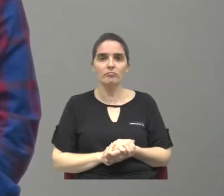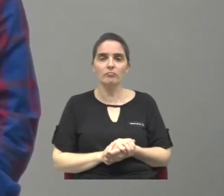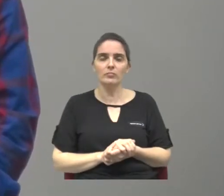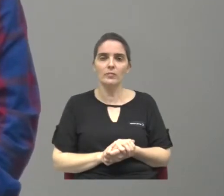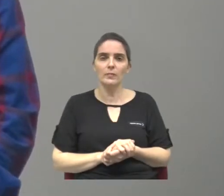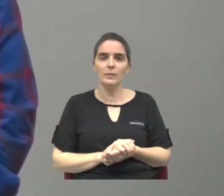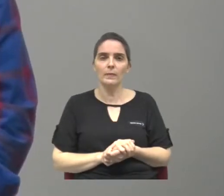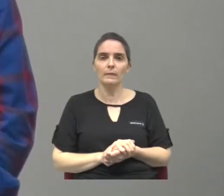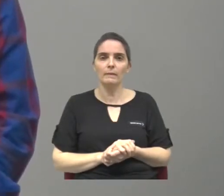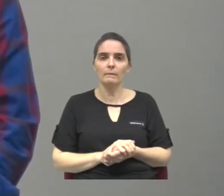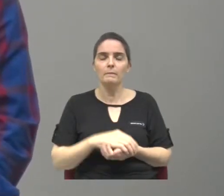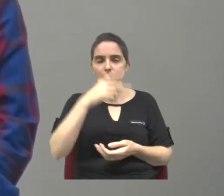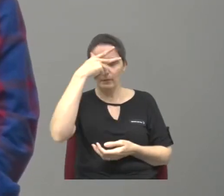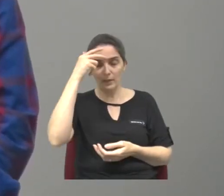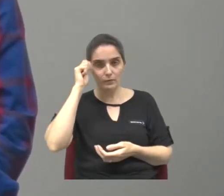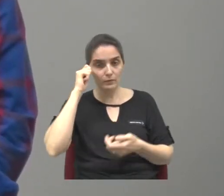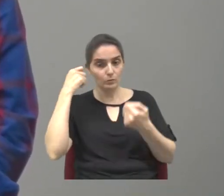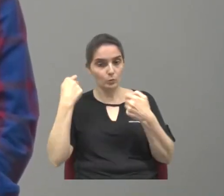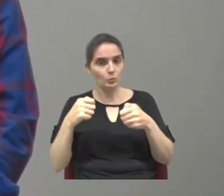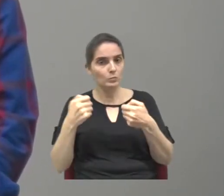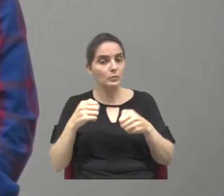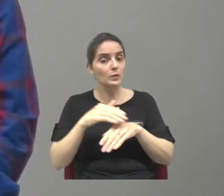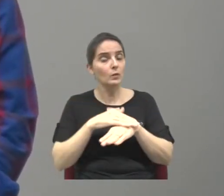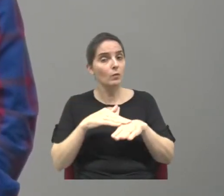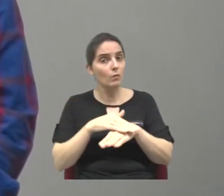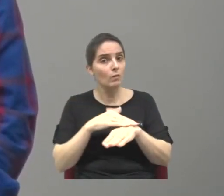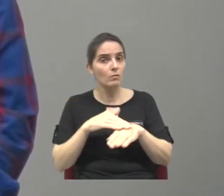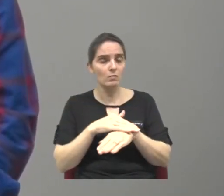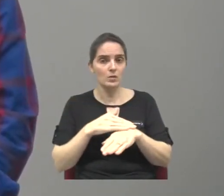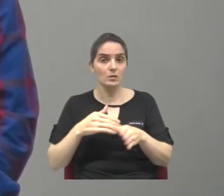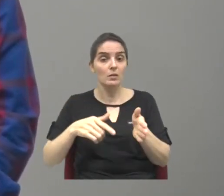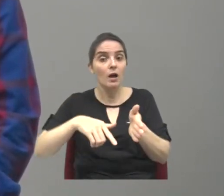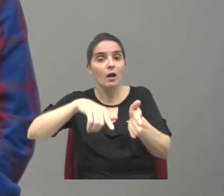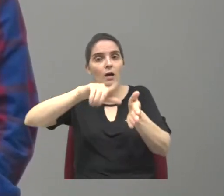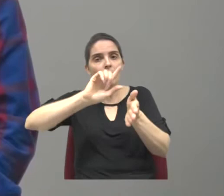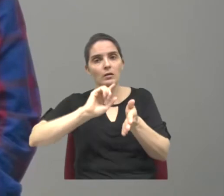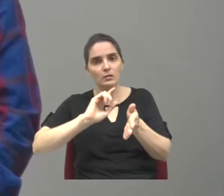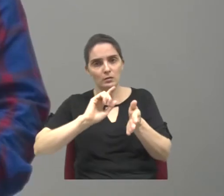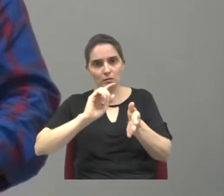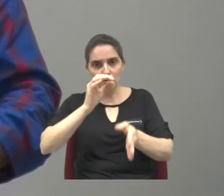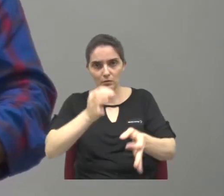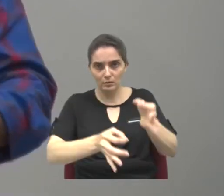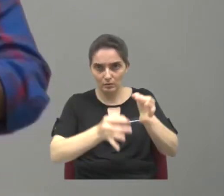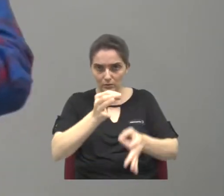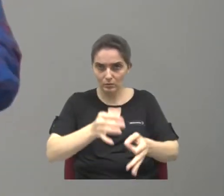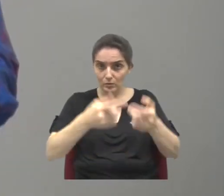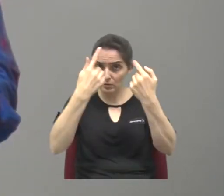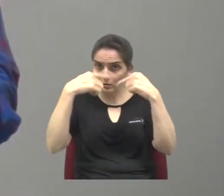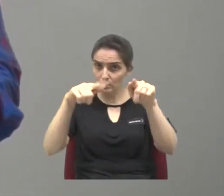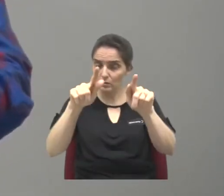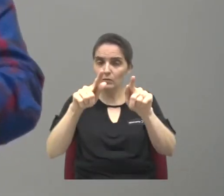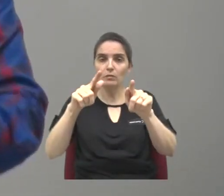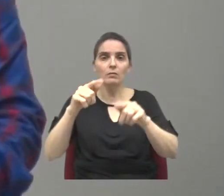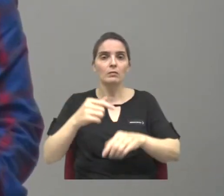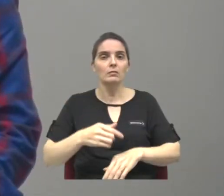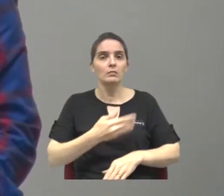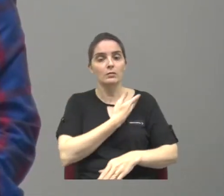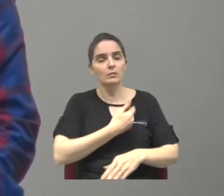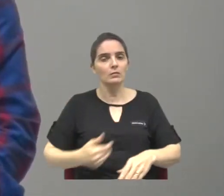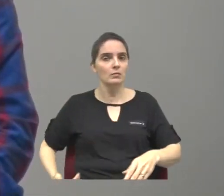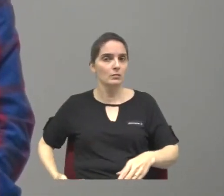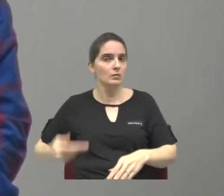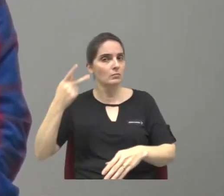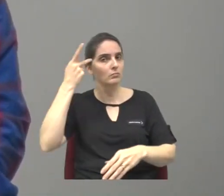ter um diálogo antes de entrar na justiça contra o governo do estado para que fale governador para que o